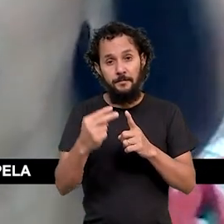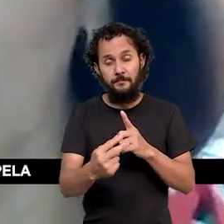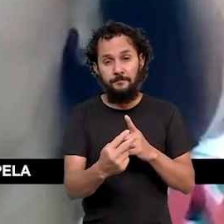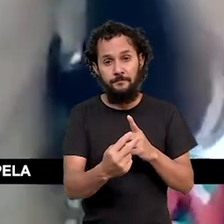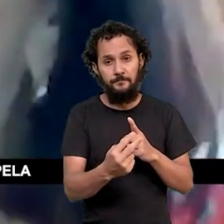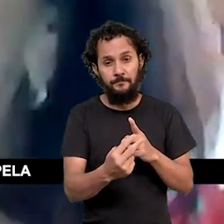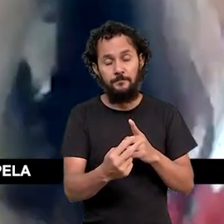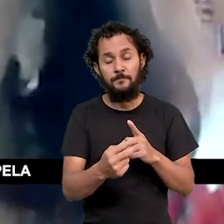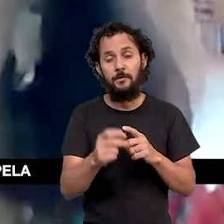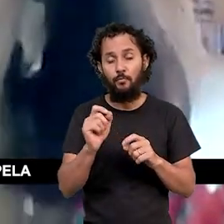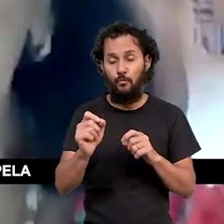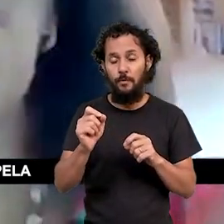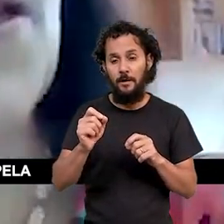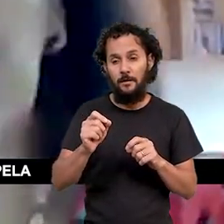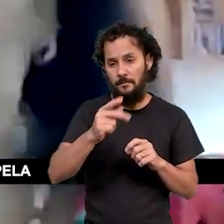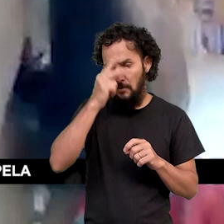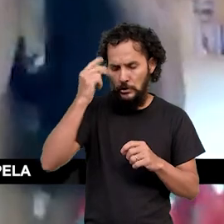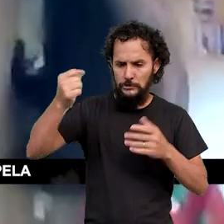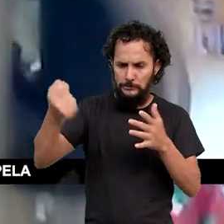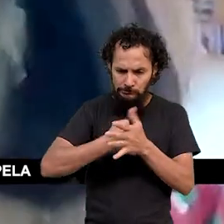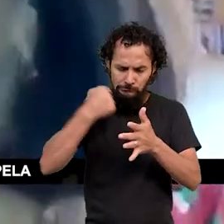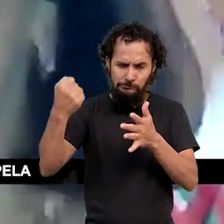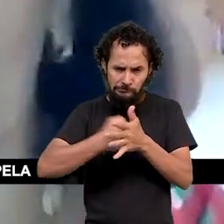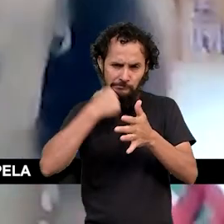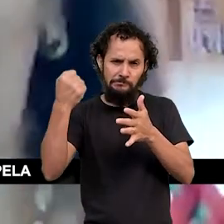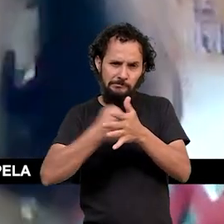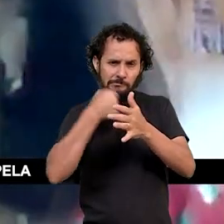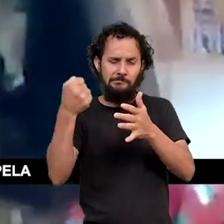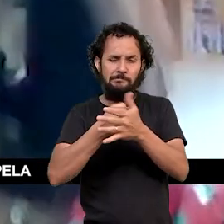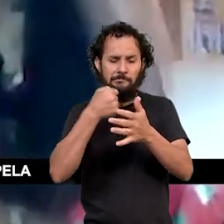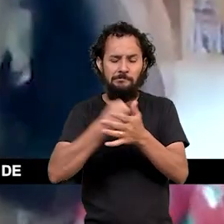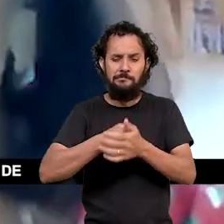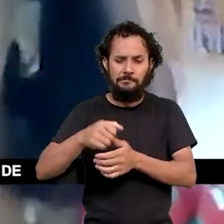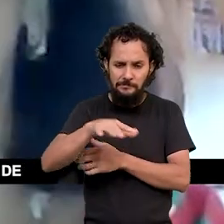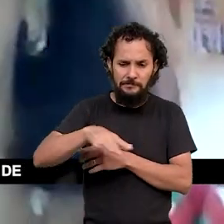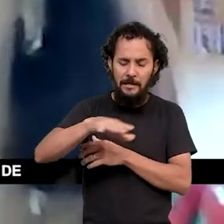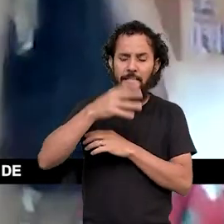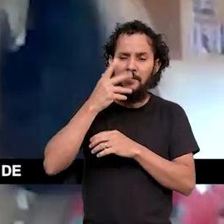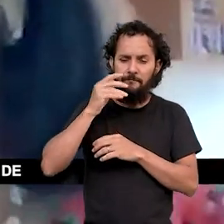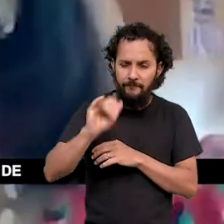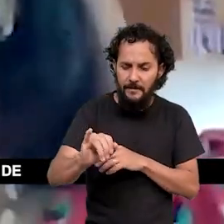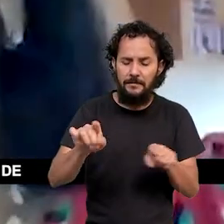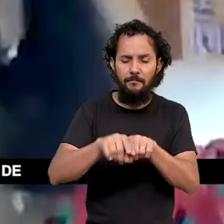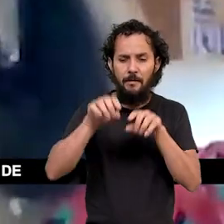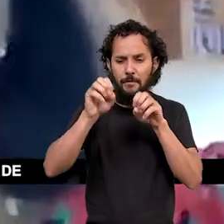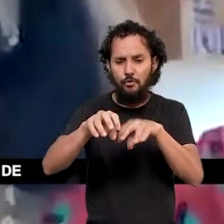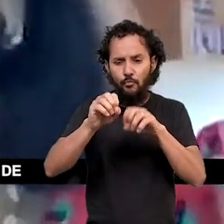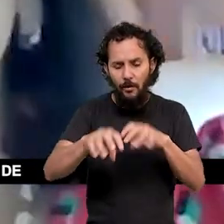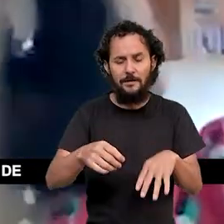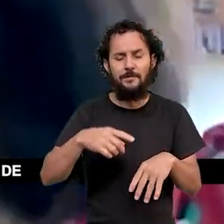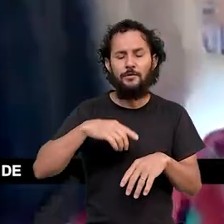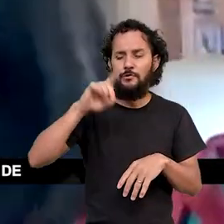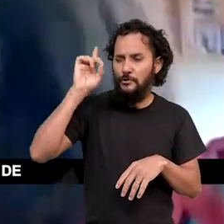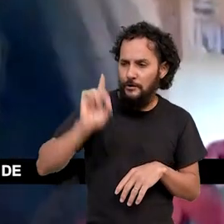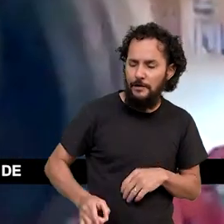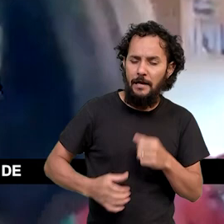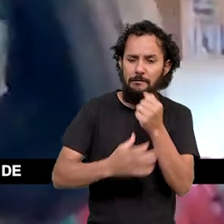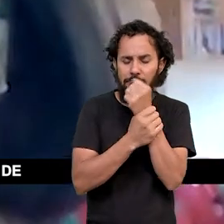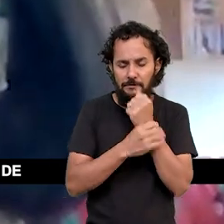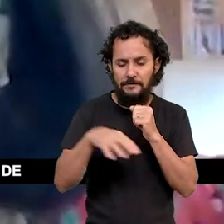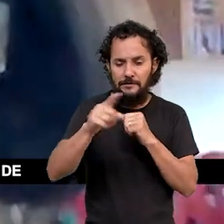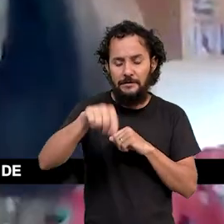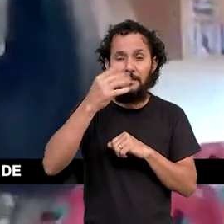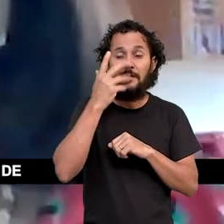vista de alguém que milita pela causa da infância, pela educação, pela garantia dos direitos